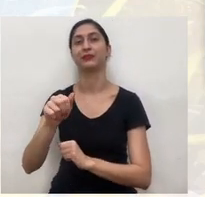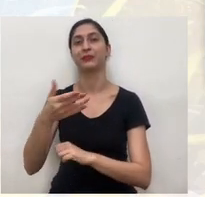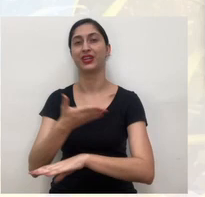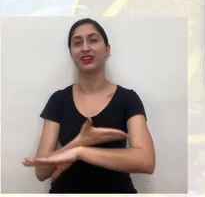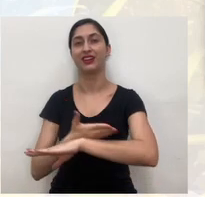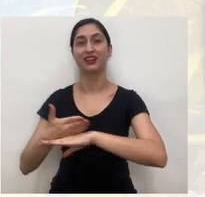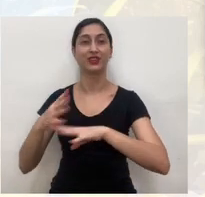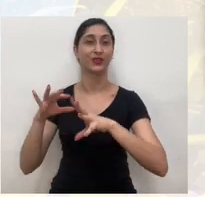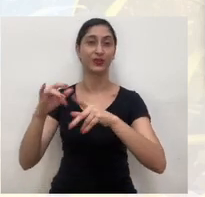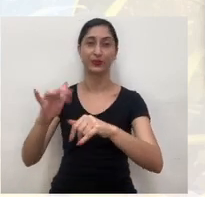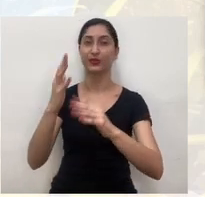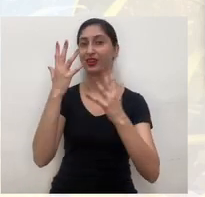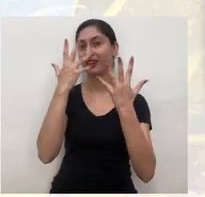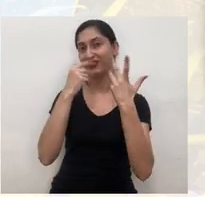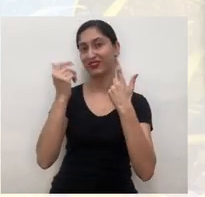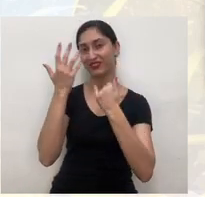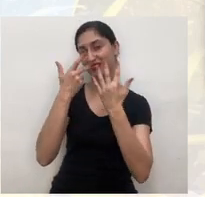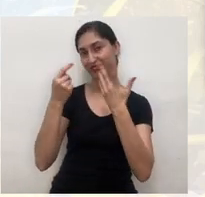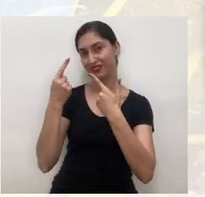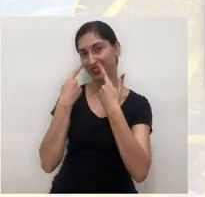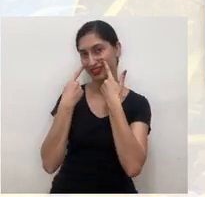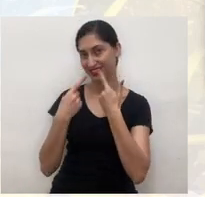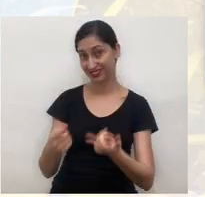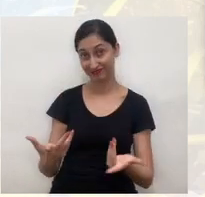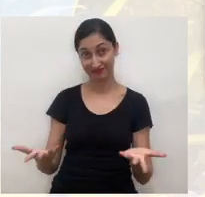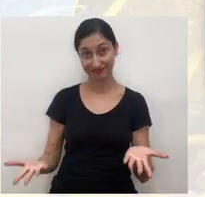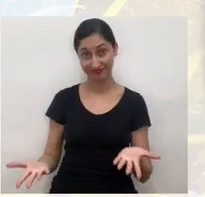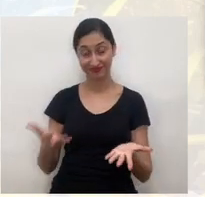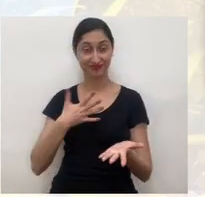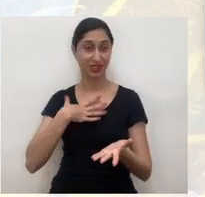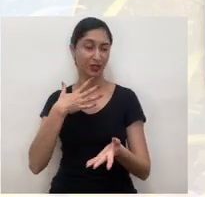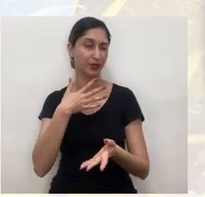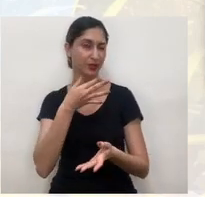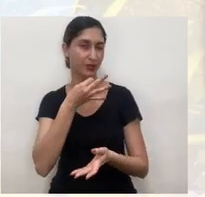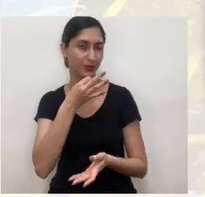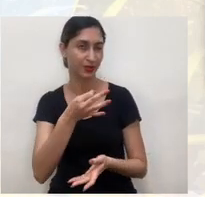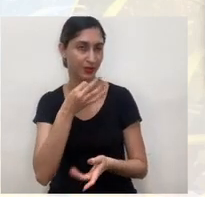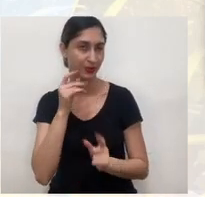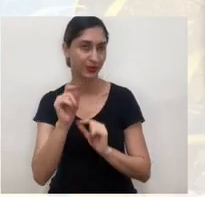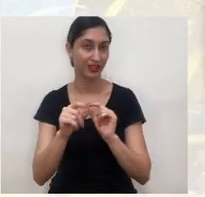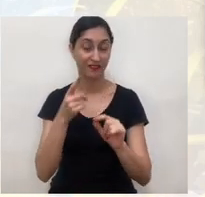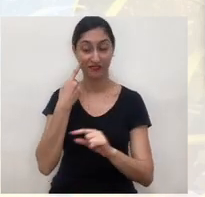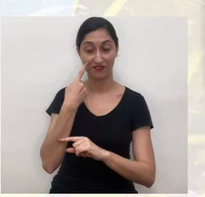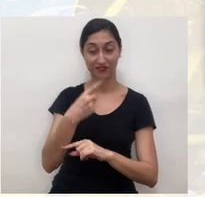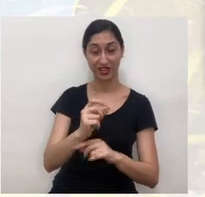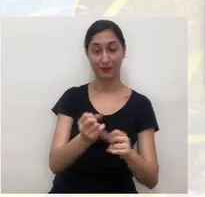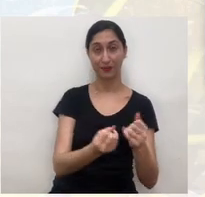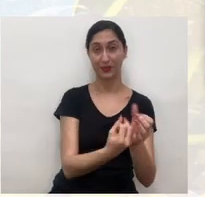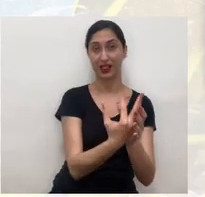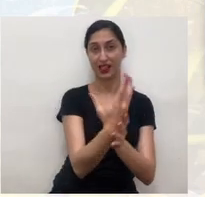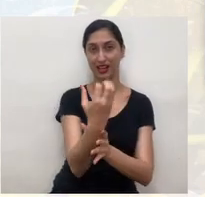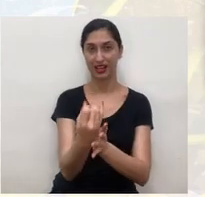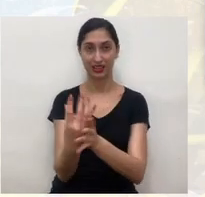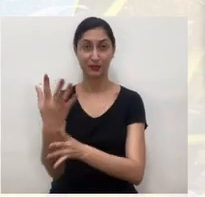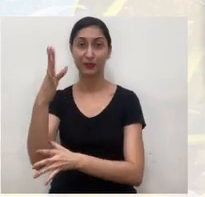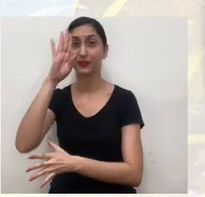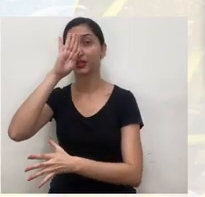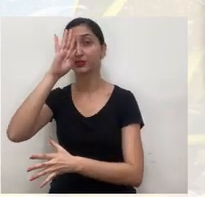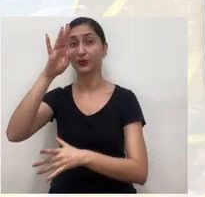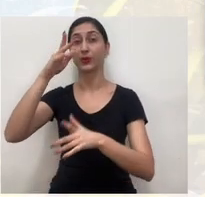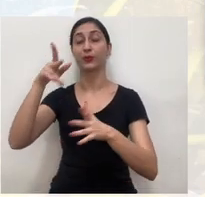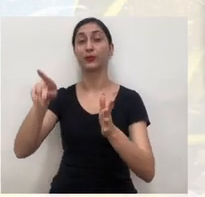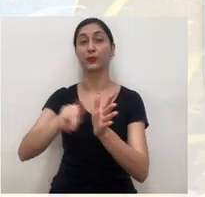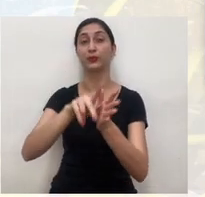gosta. Então, a minha sugestão é essa. Olhem mais para as plantas, principalmente para as nativas, porque elas estão